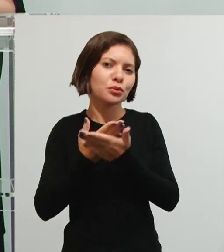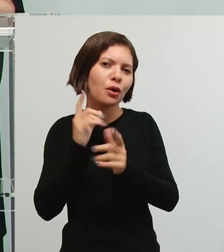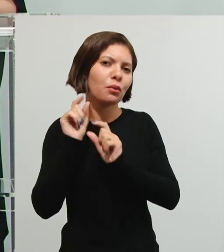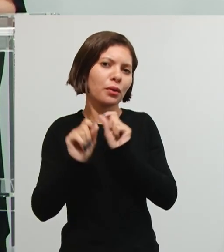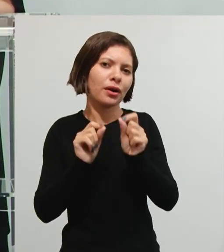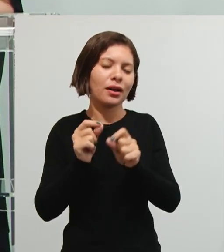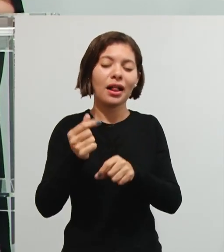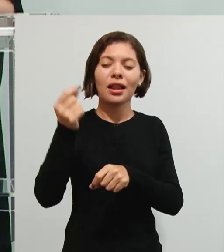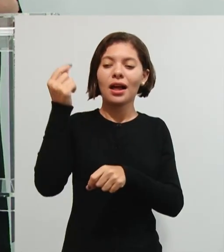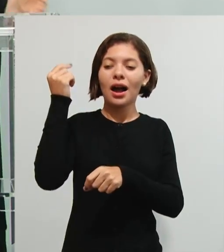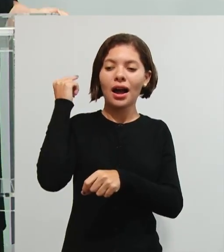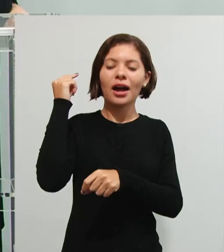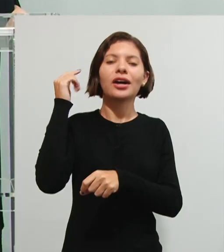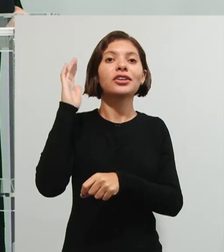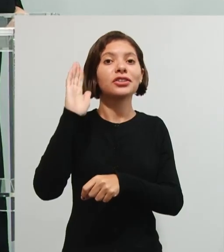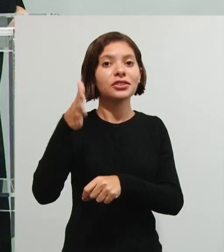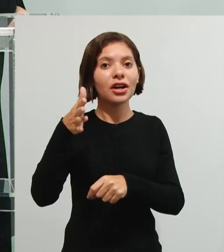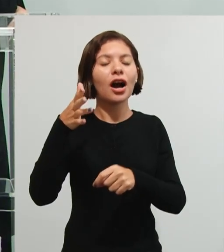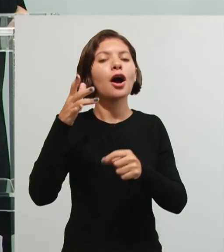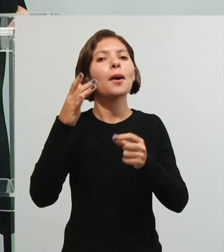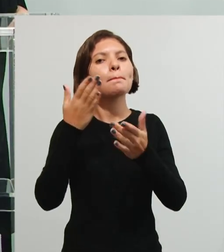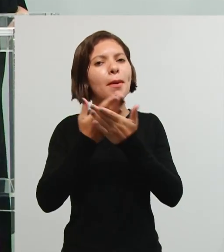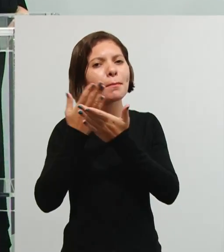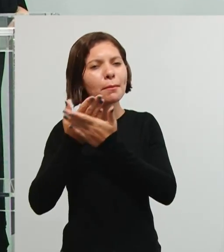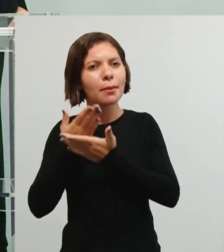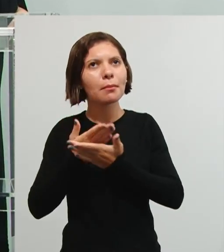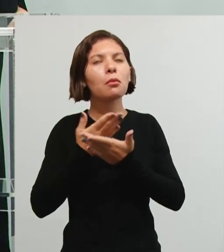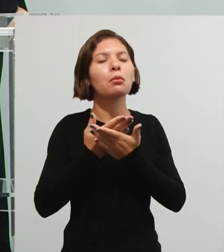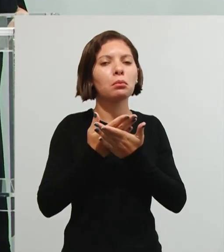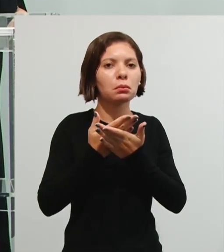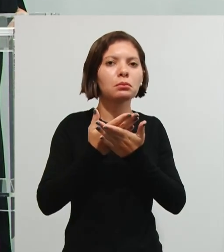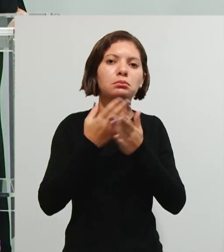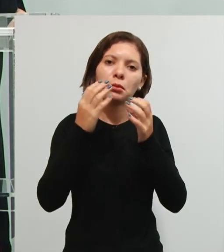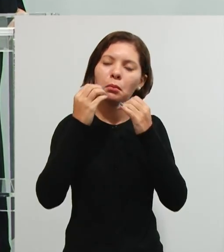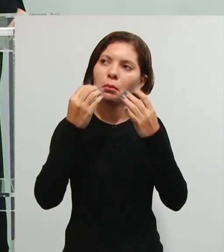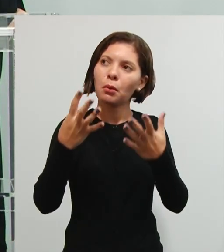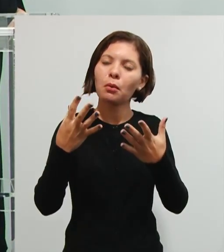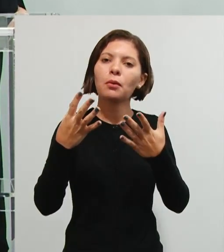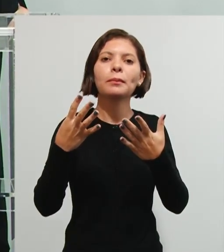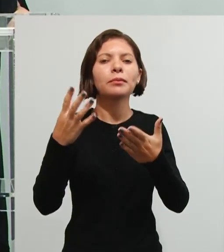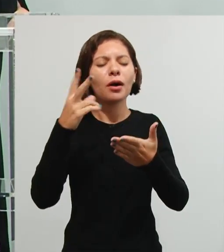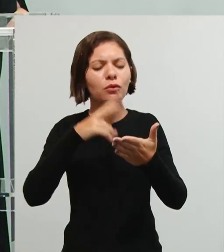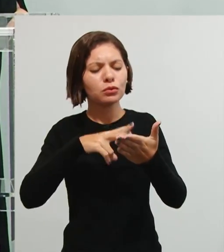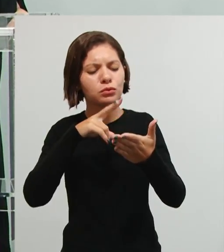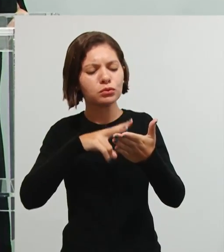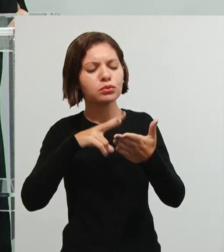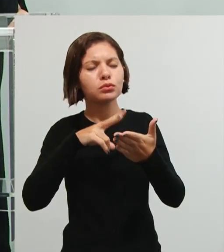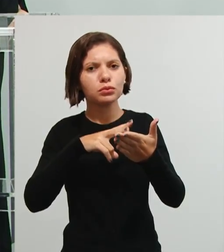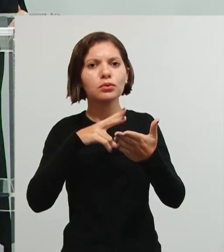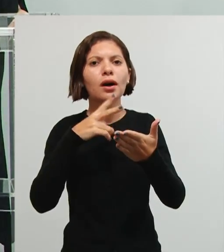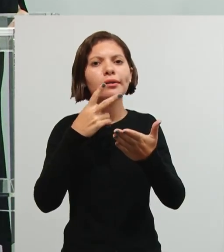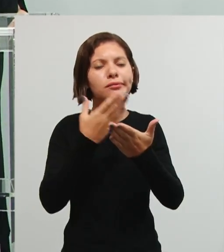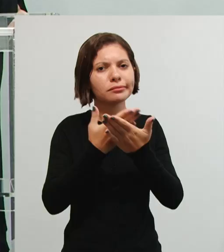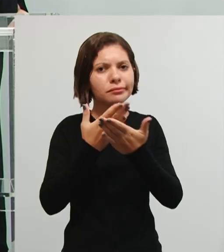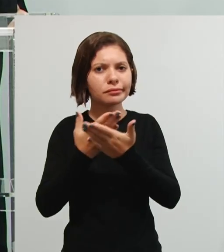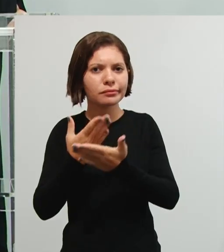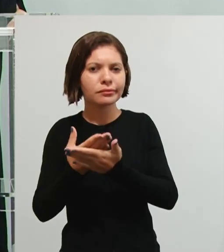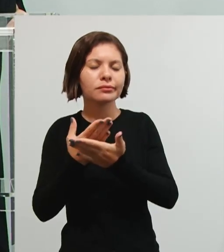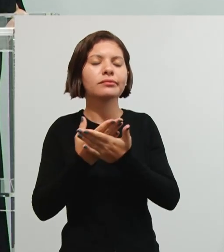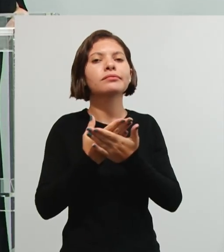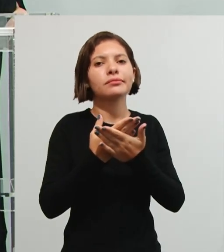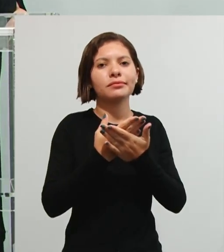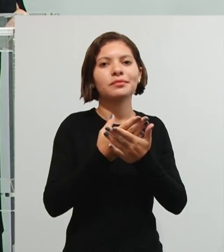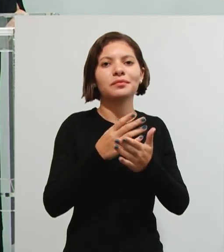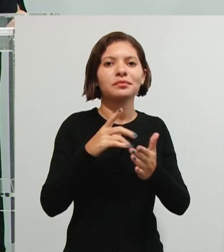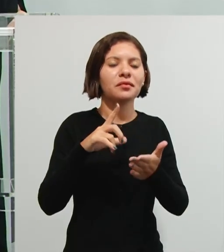quê? Naqueles que já pesquisaram sobre o tema. Então, geralmente, você vai ler muitos teses,